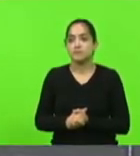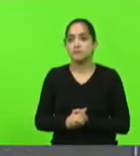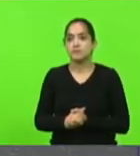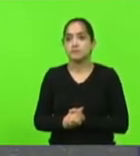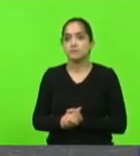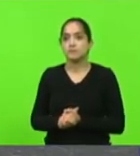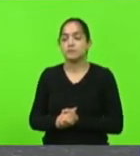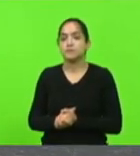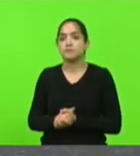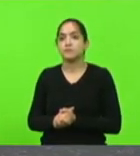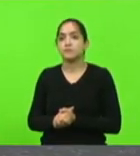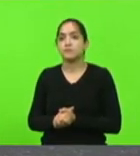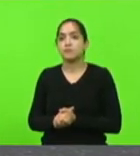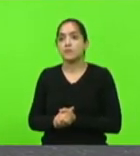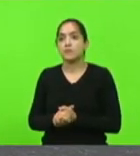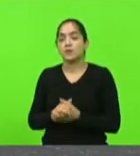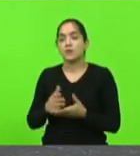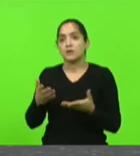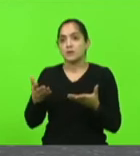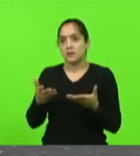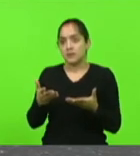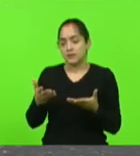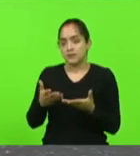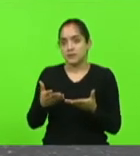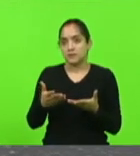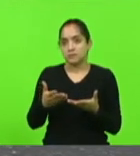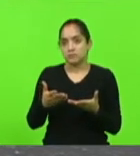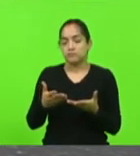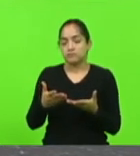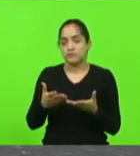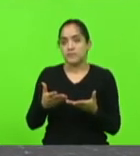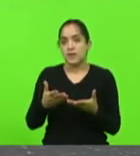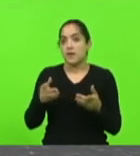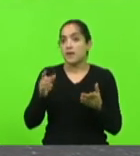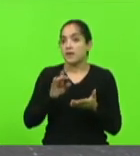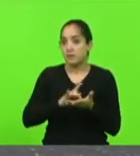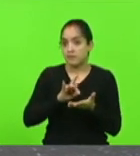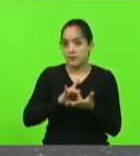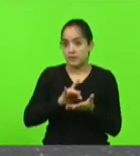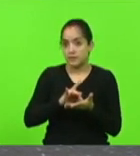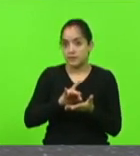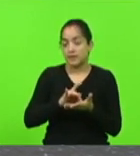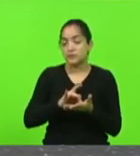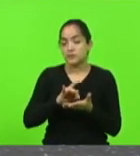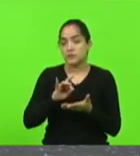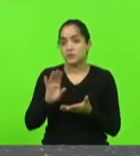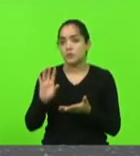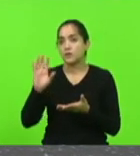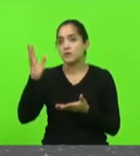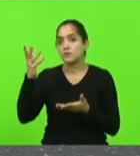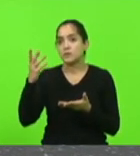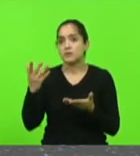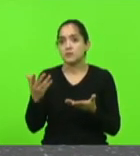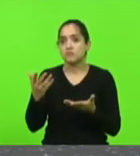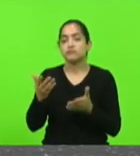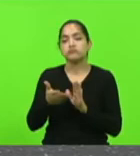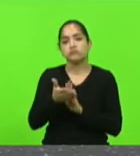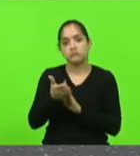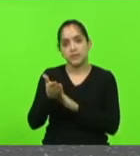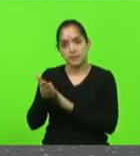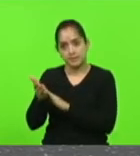pelo seu aparte, eu acho que captou bem o que aconteceu, e eu quero louvar